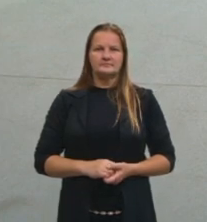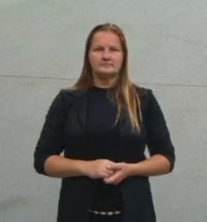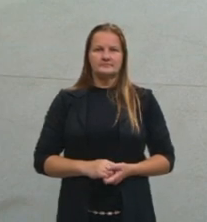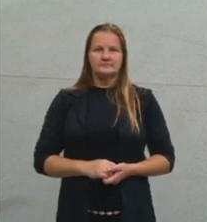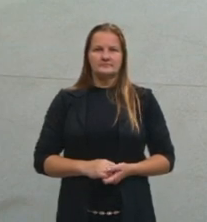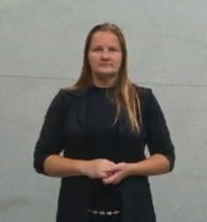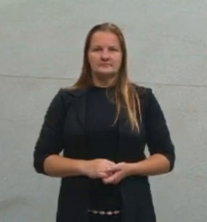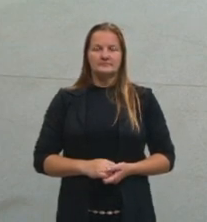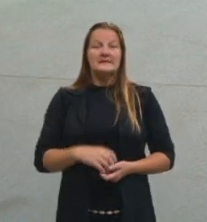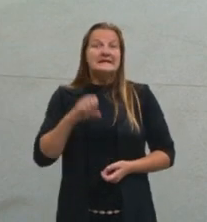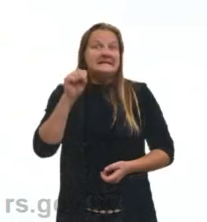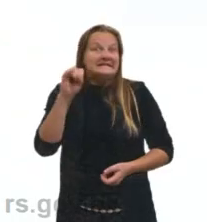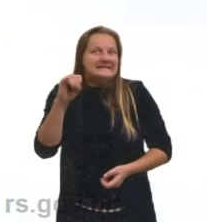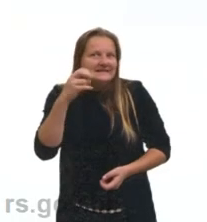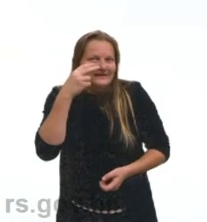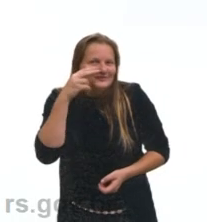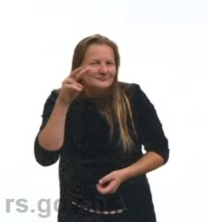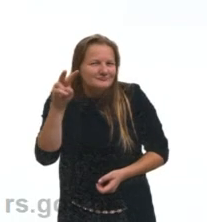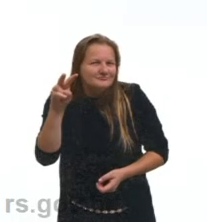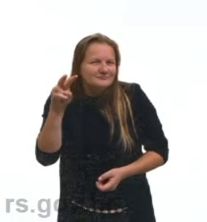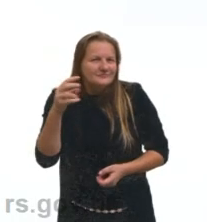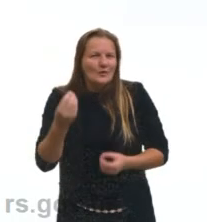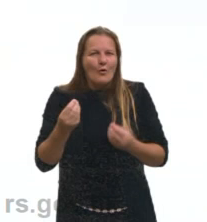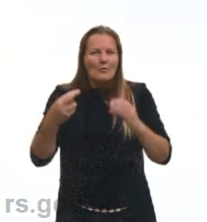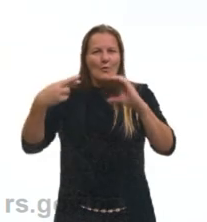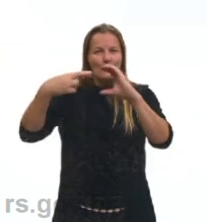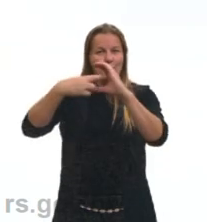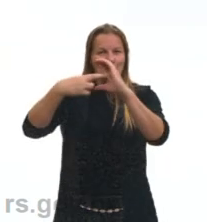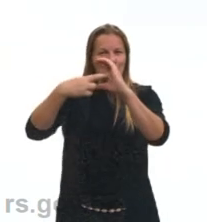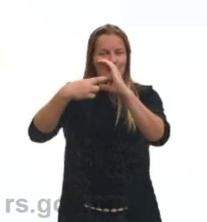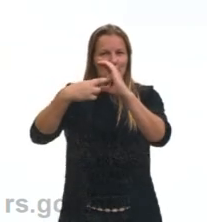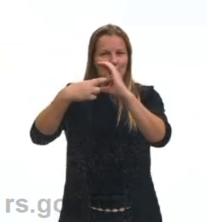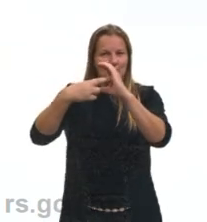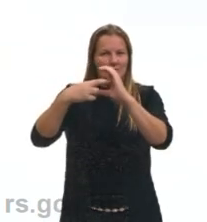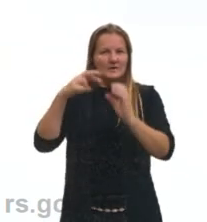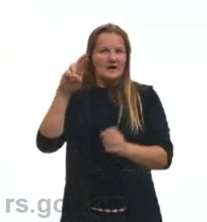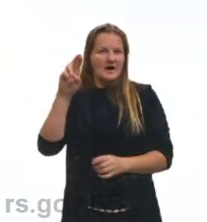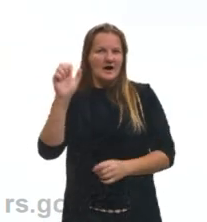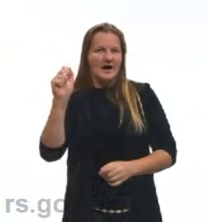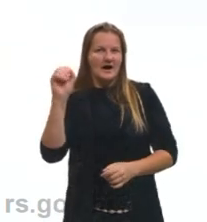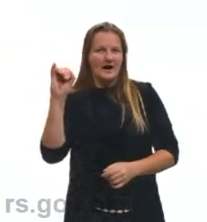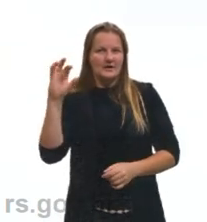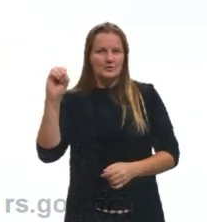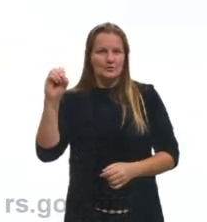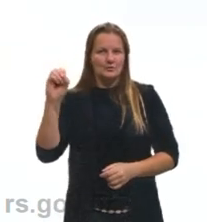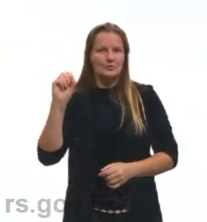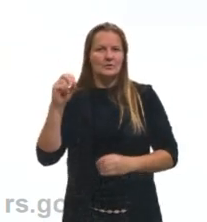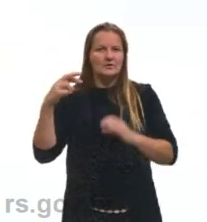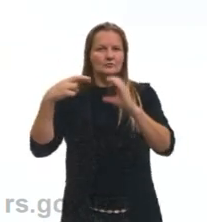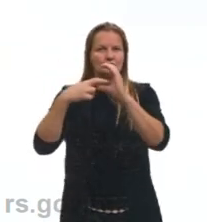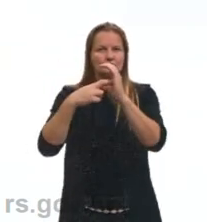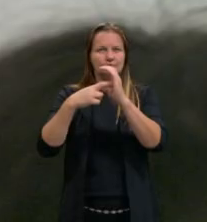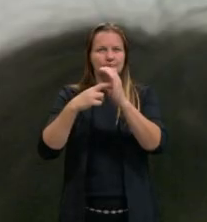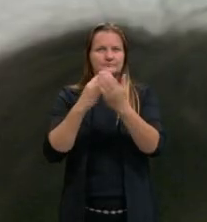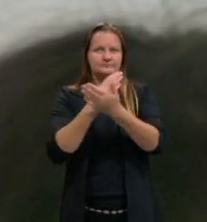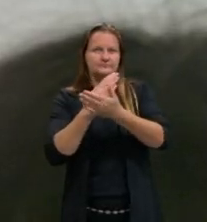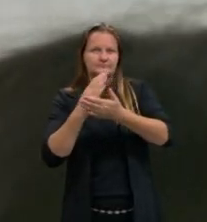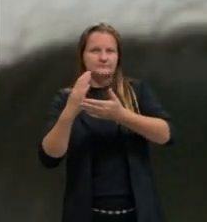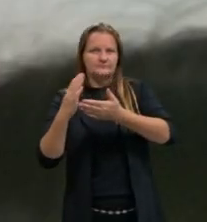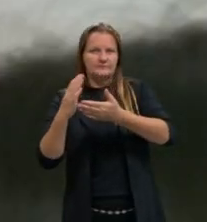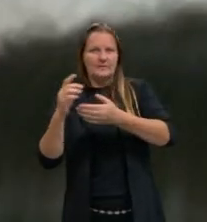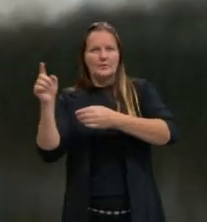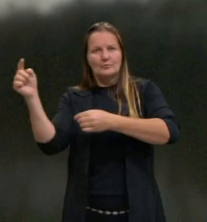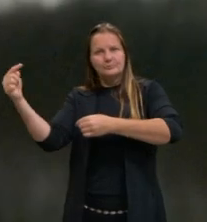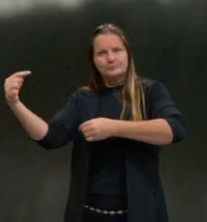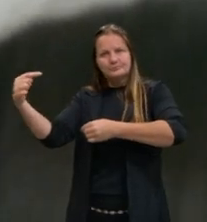a gente olhar aqui ele vai o raio Vamos colocar só um leque de raio o que que ocorre com ele ele vender desse